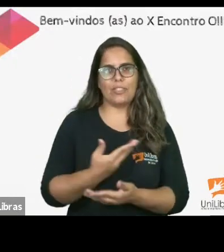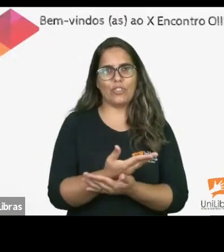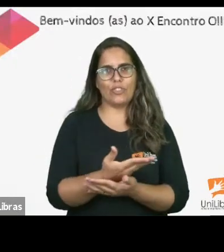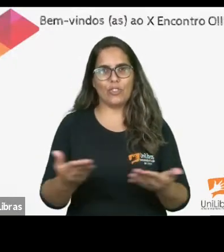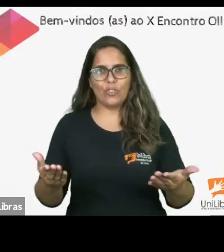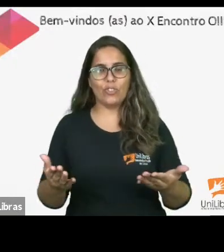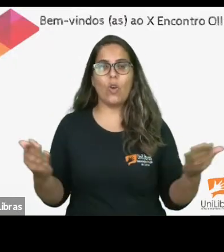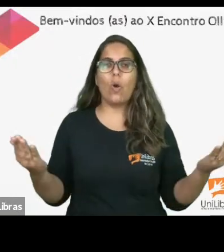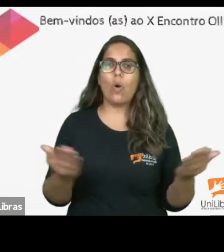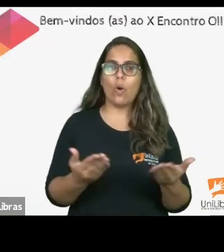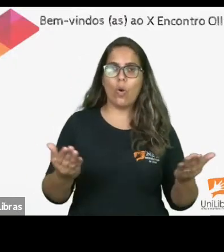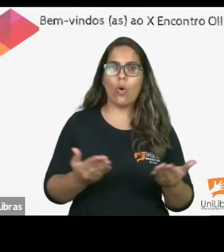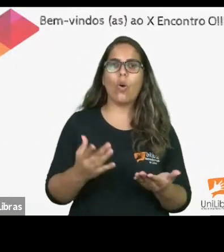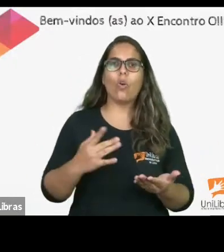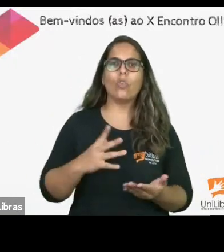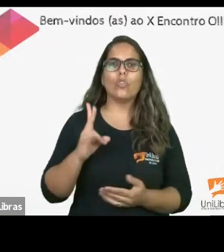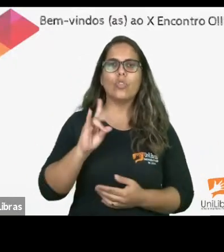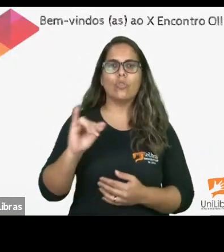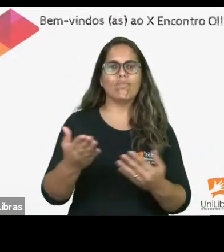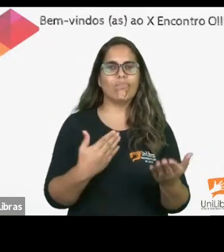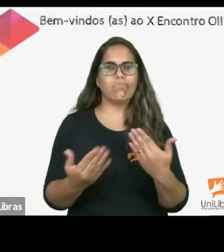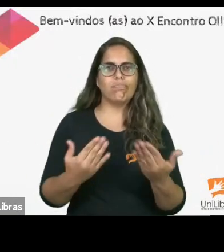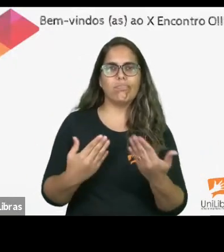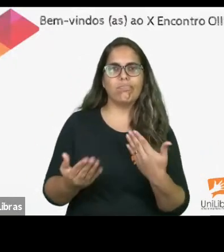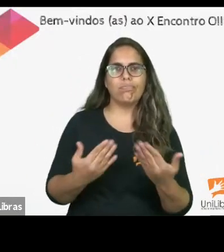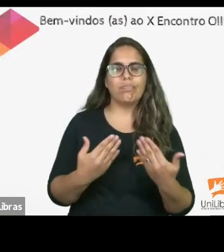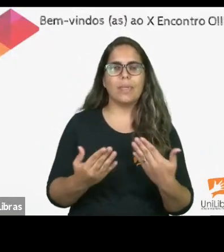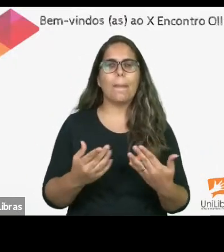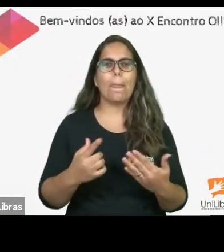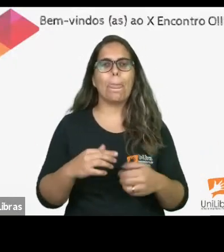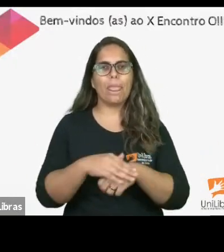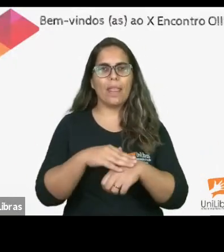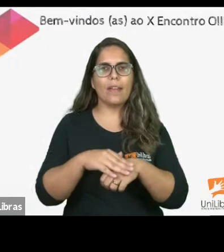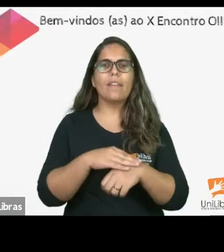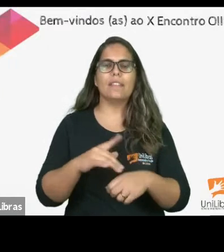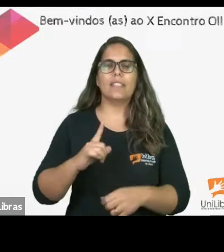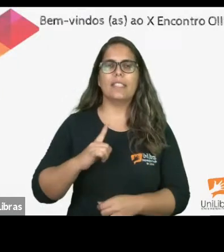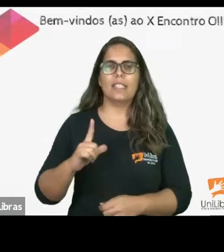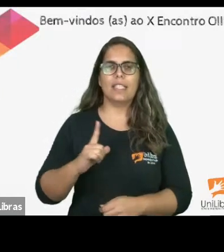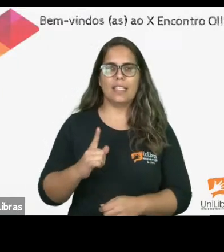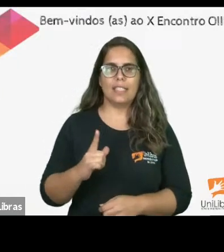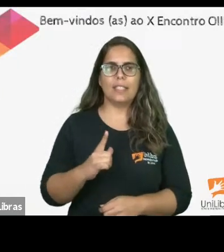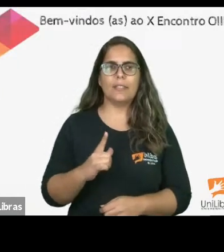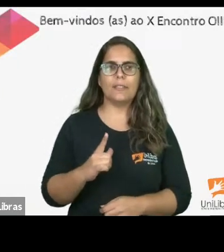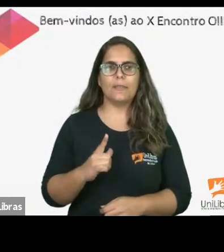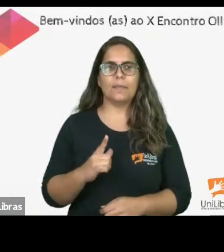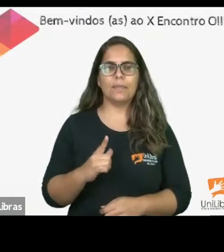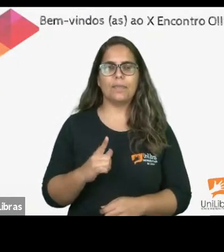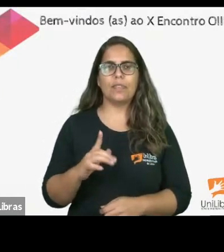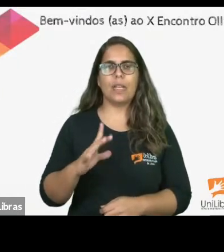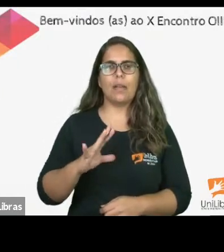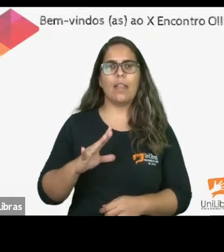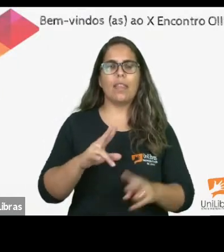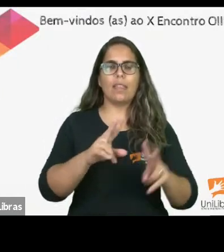Hoje o nosso diálogo, a nossa conversa será em torno do